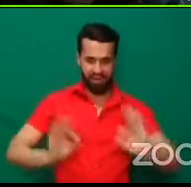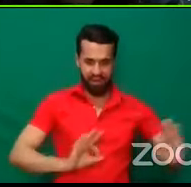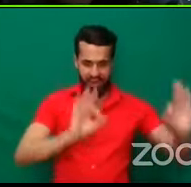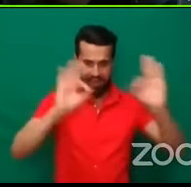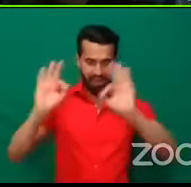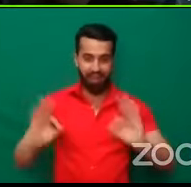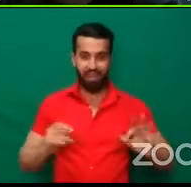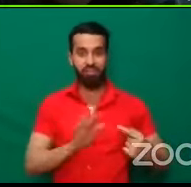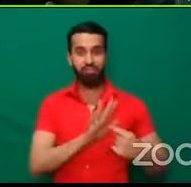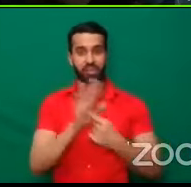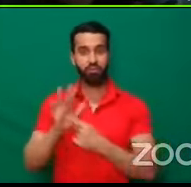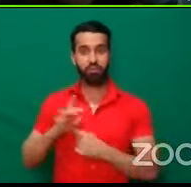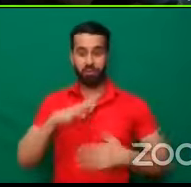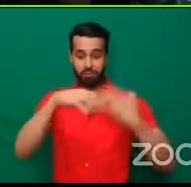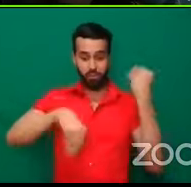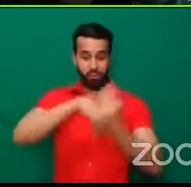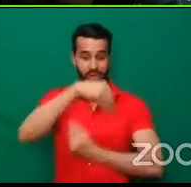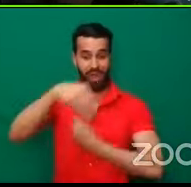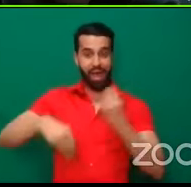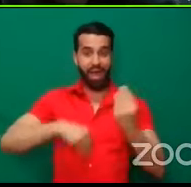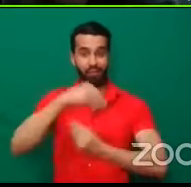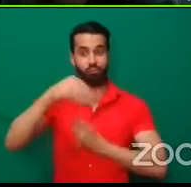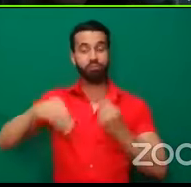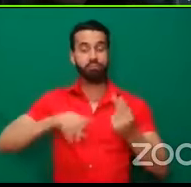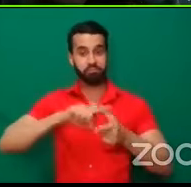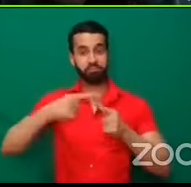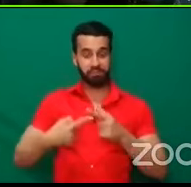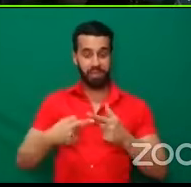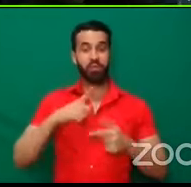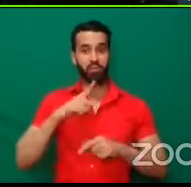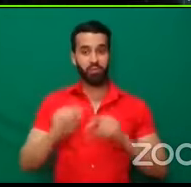prático misturado com after, né, para conseguir